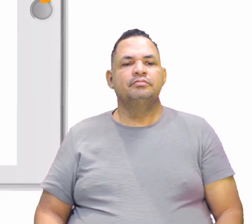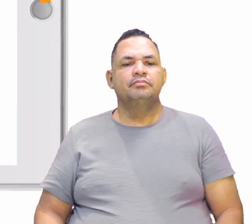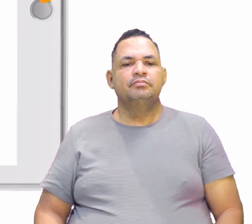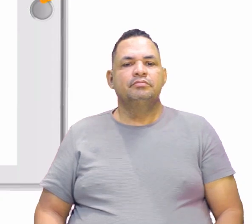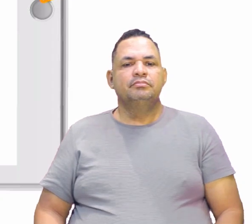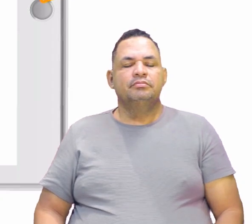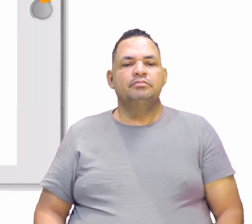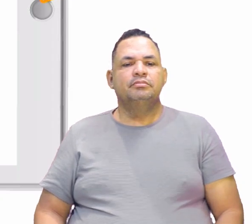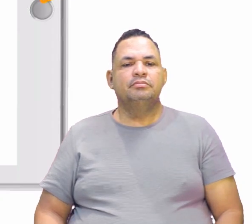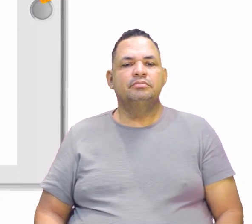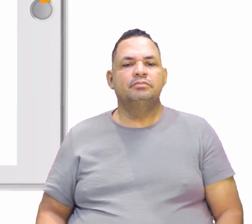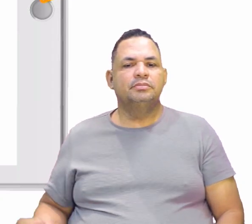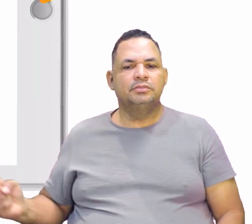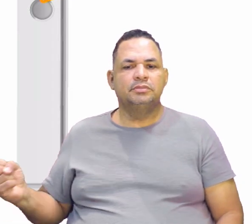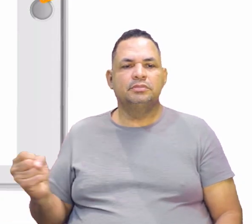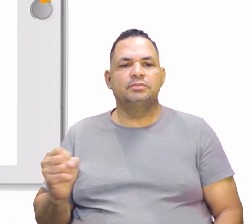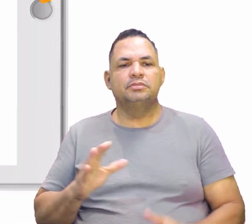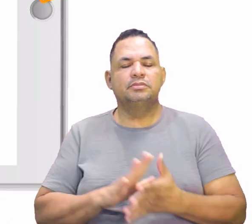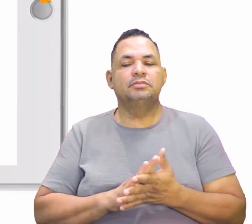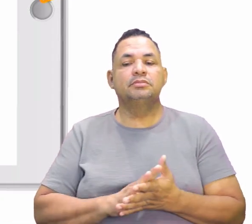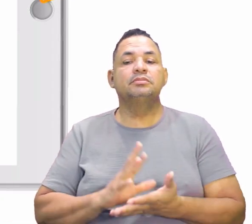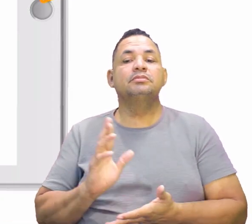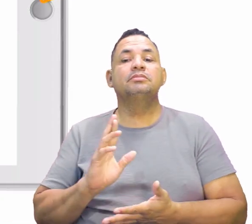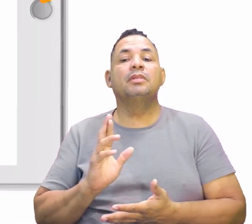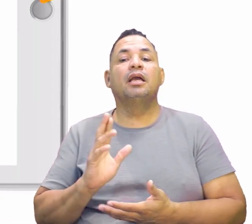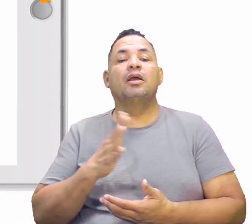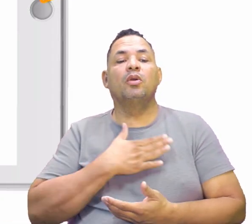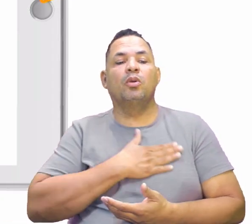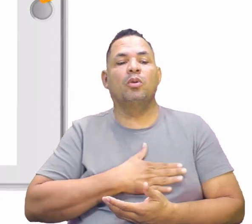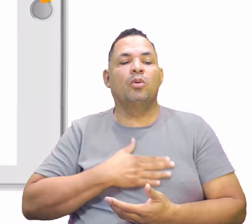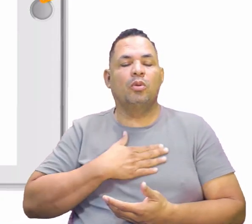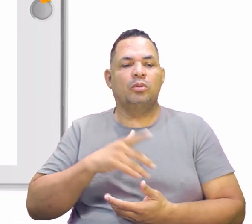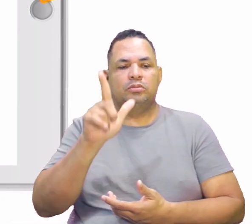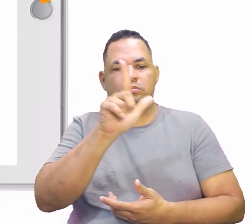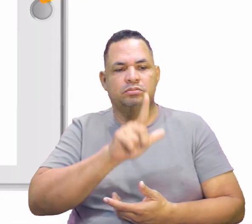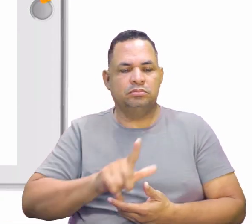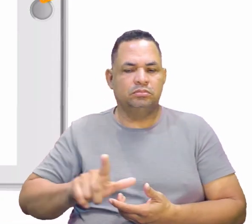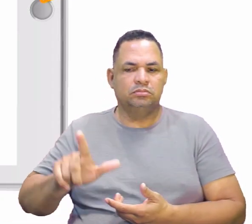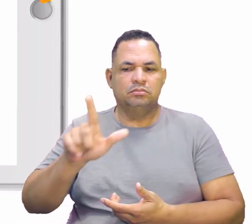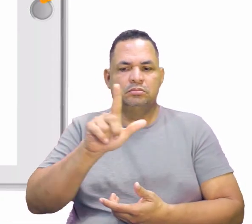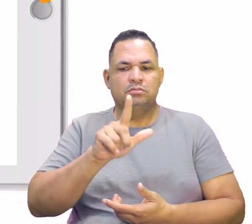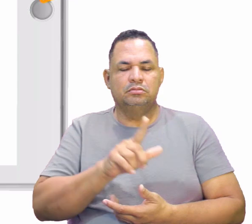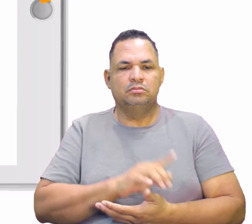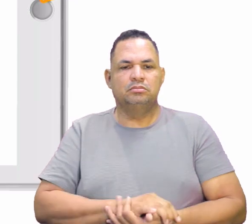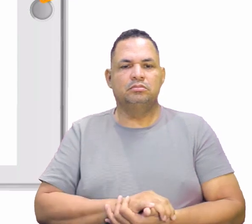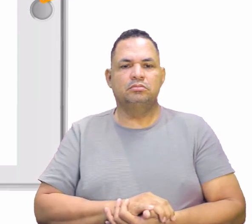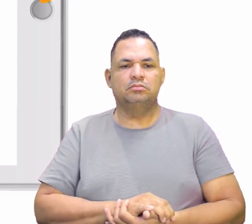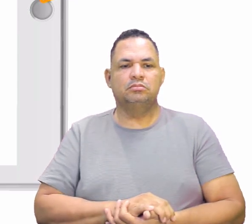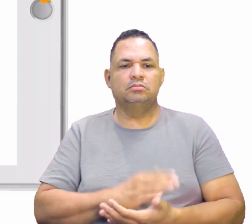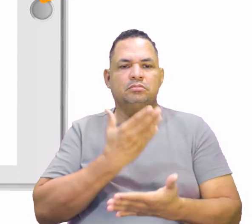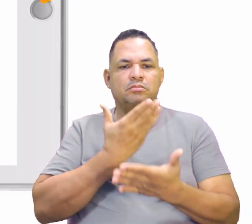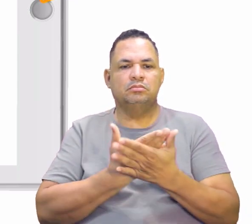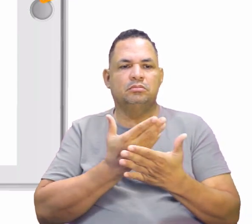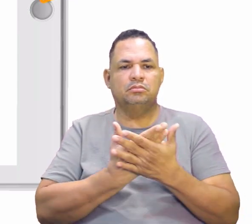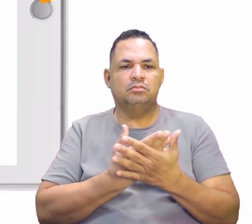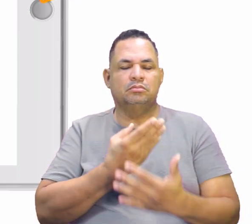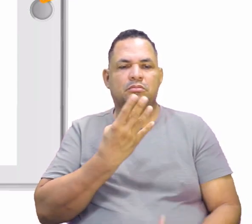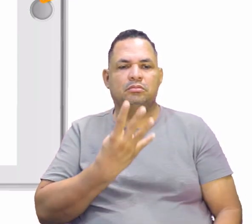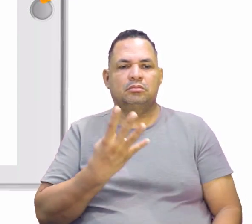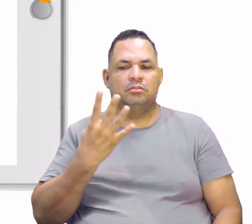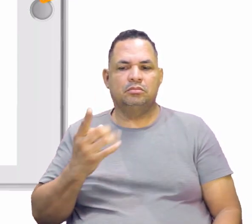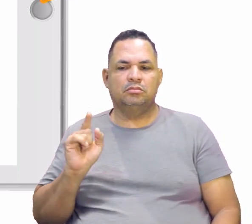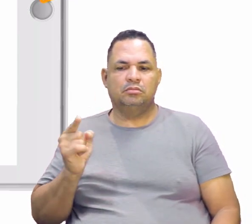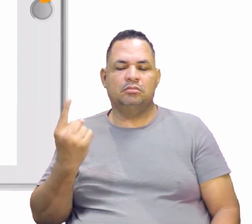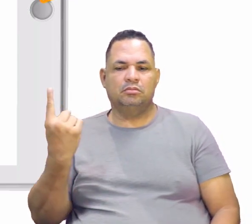agora as vanguardas. Quem é que gosta de literatura aí? Levante a mão, né? Aula 44.1, falando